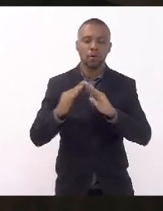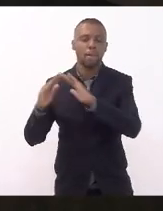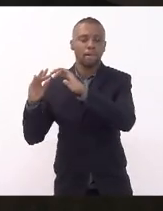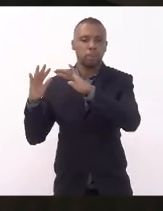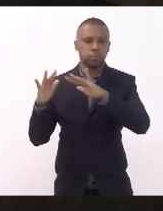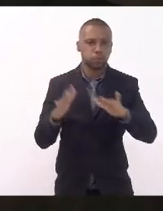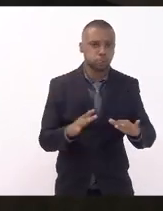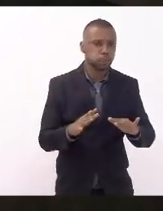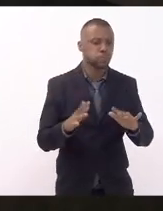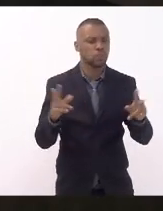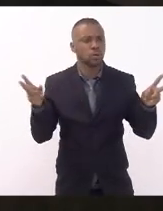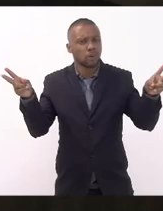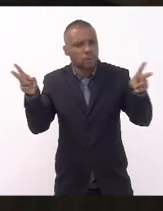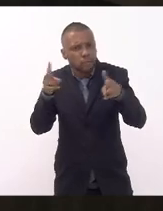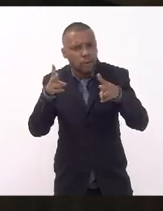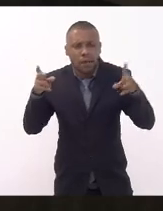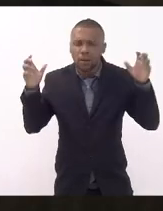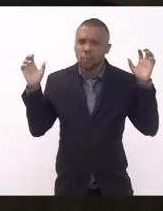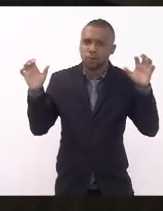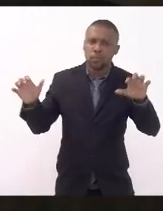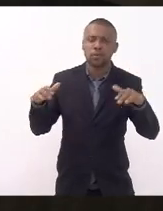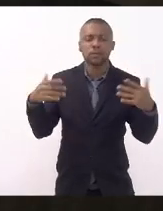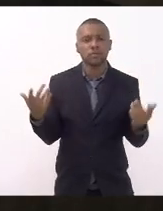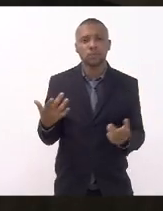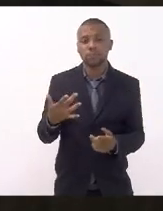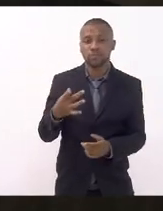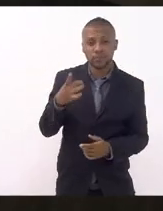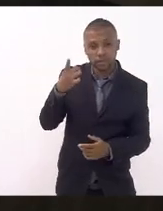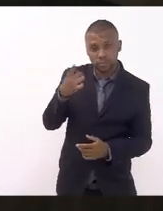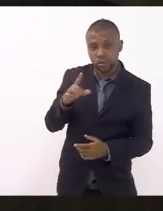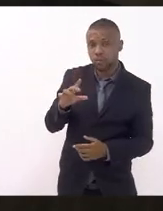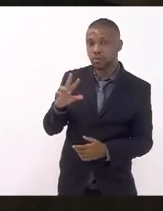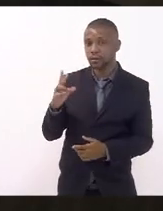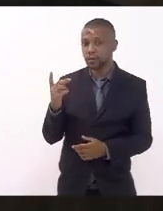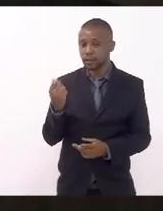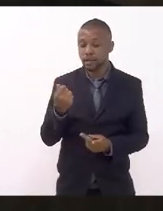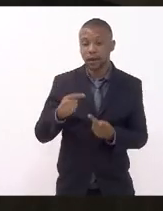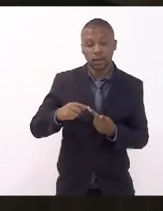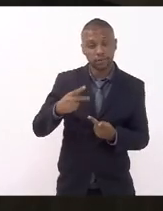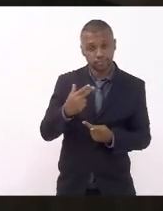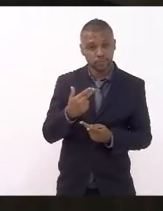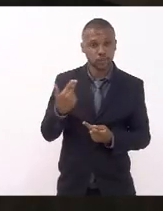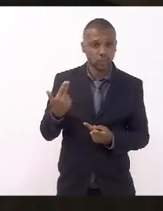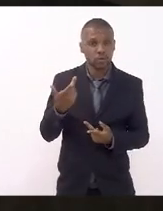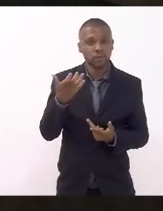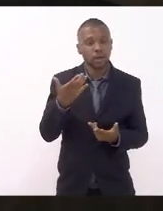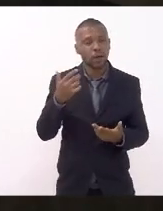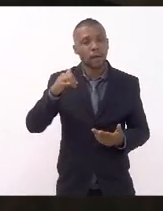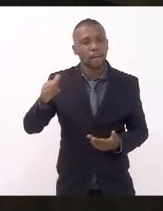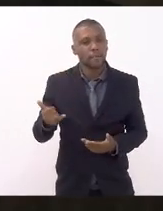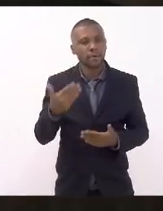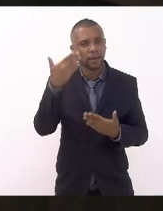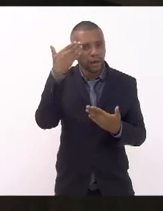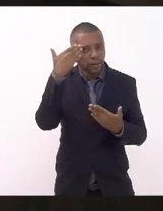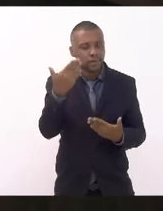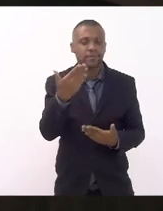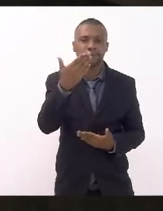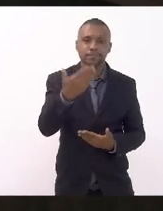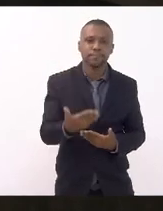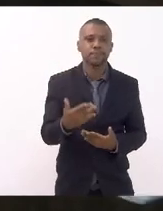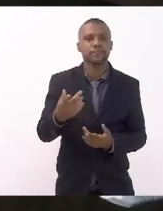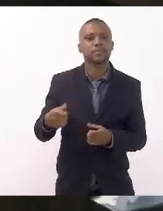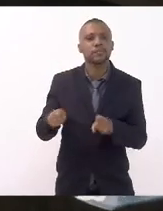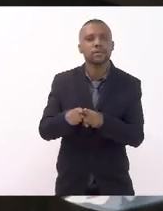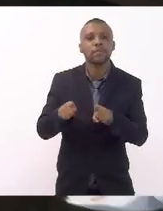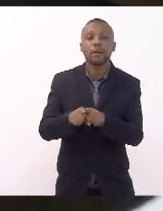senhor presidente, em nome da deputada Lucinha e no meu nome, estou agradecendo a Vossa Excelência e o